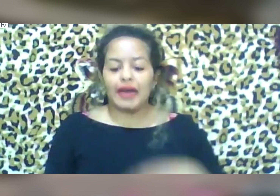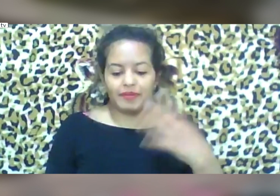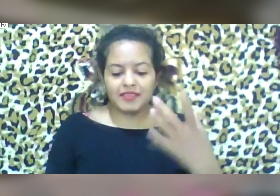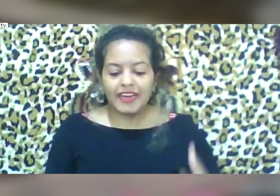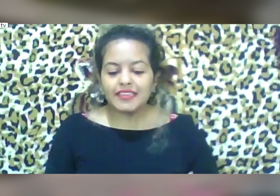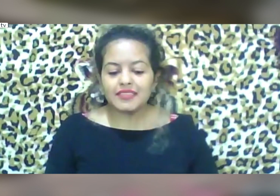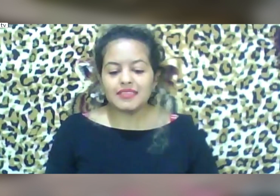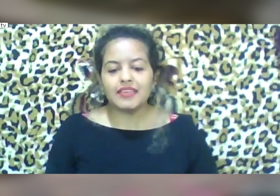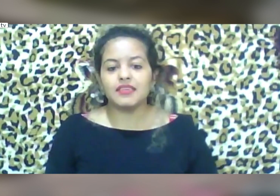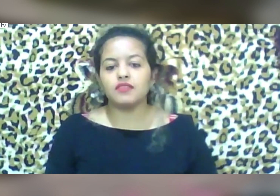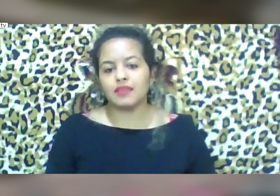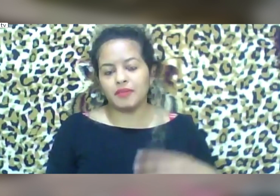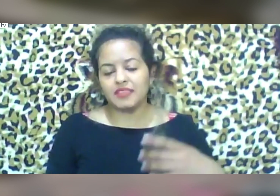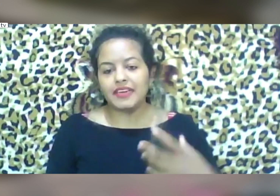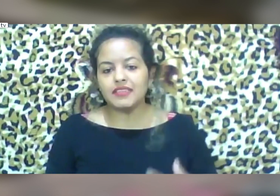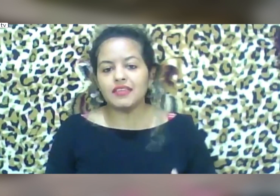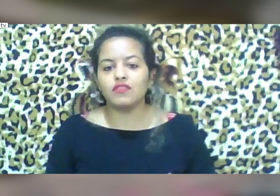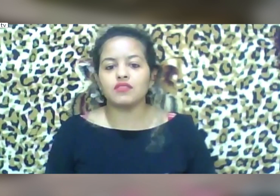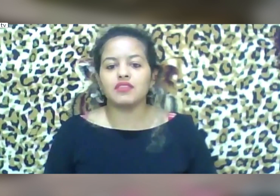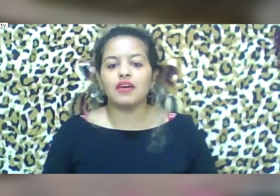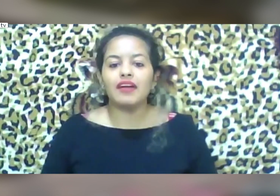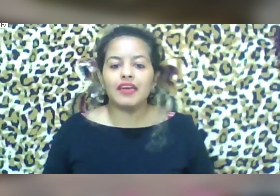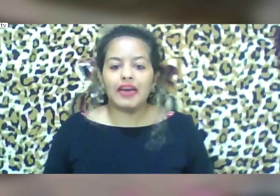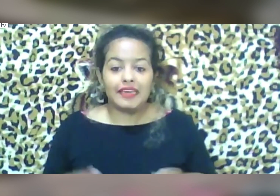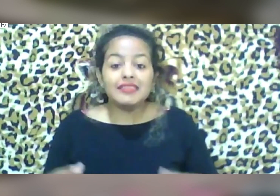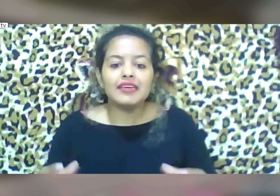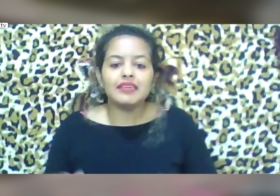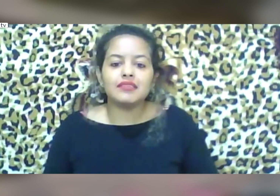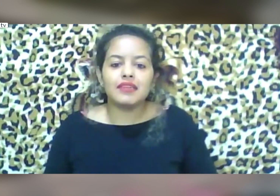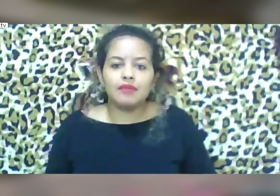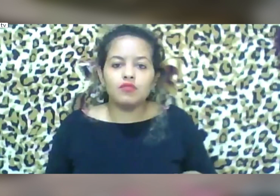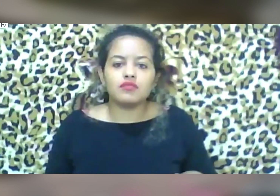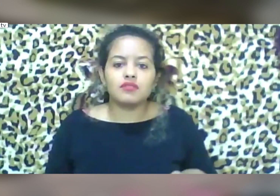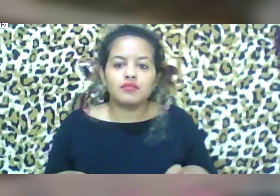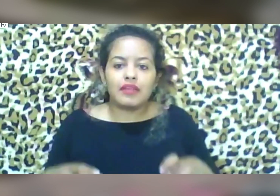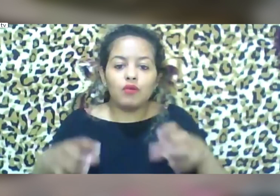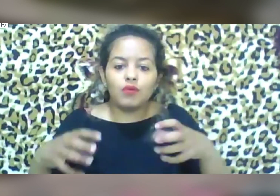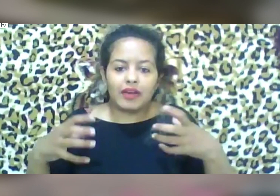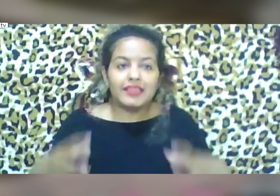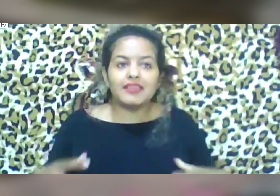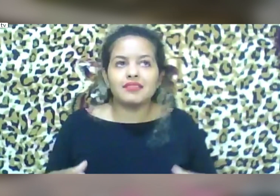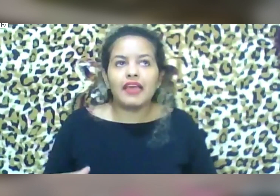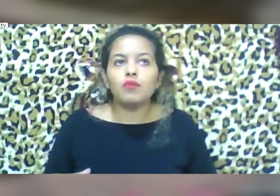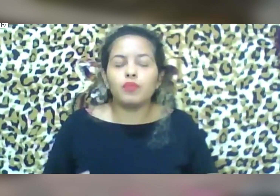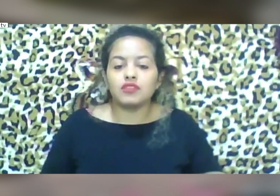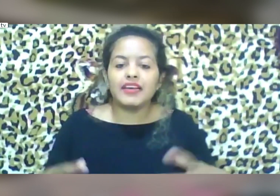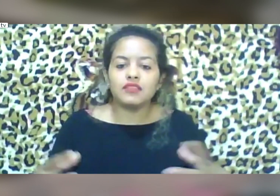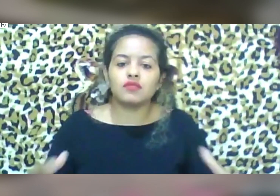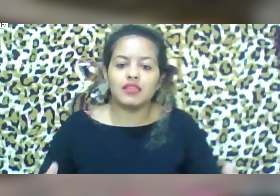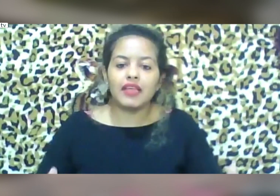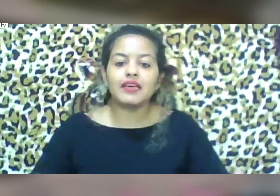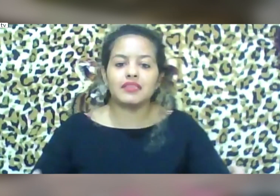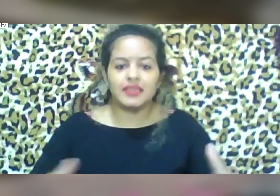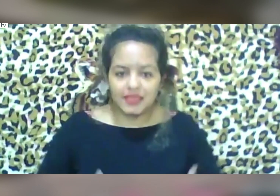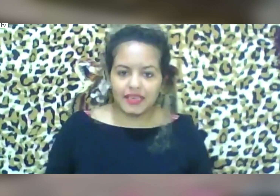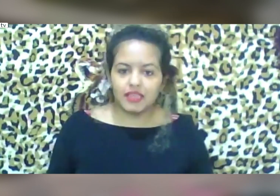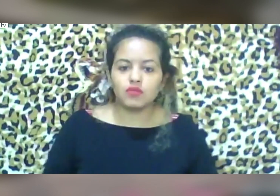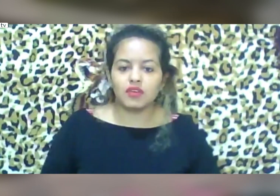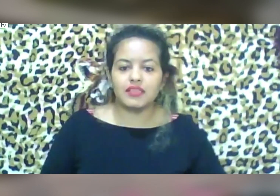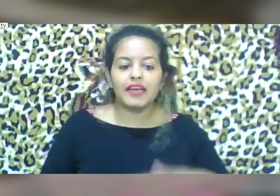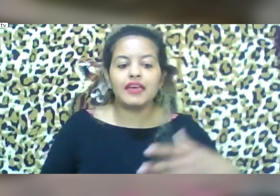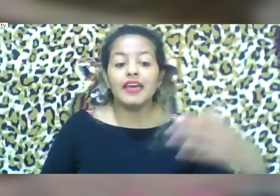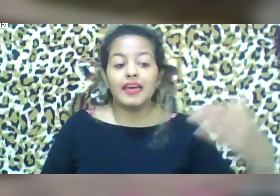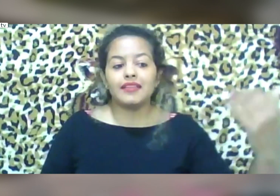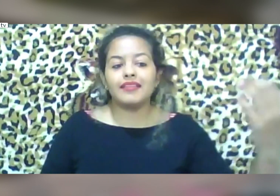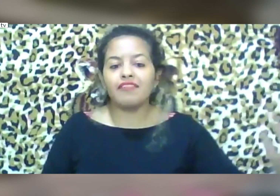assim, apesar desses 10 anos, apesar dessa evolução, ainda estamos. Ainda tem um processo que tem que ser